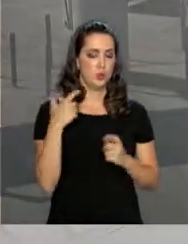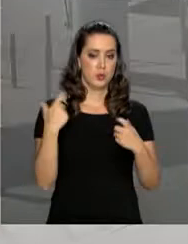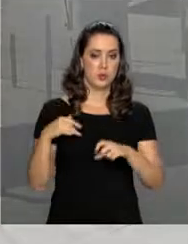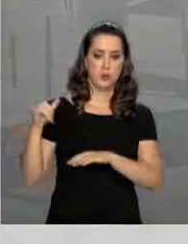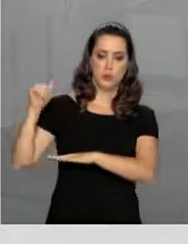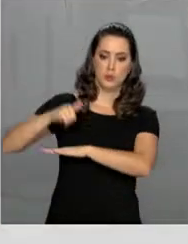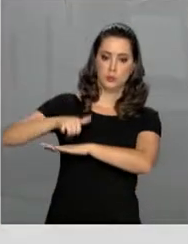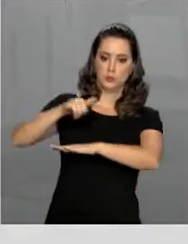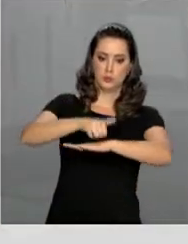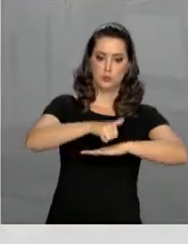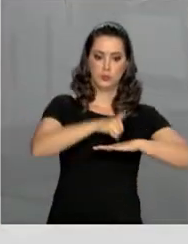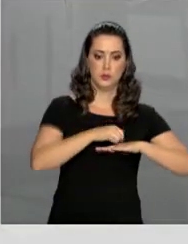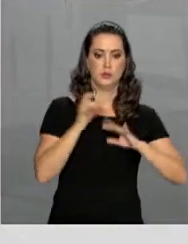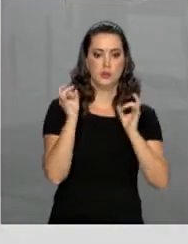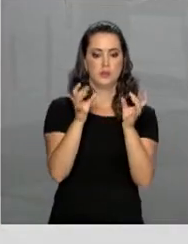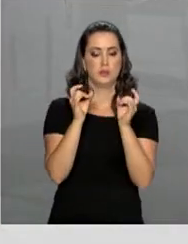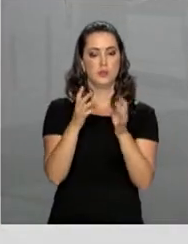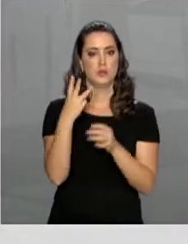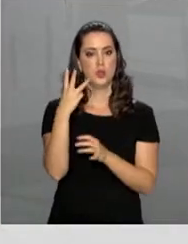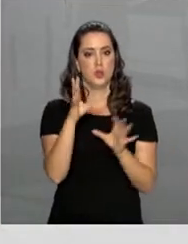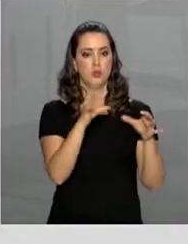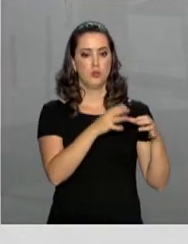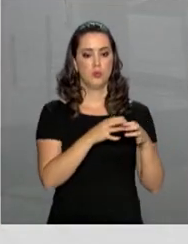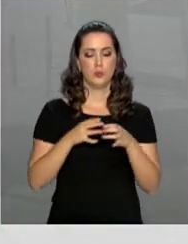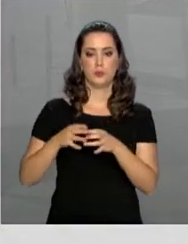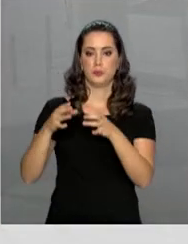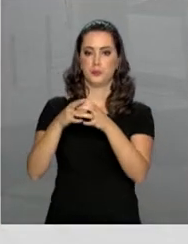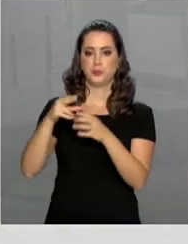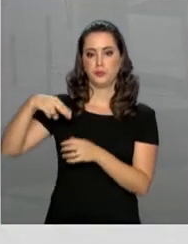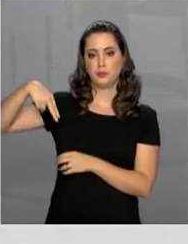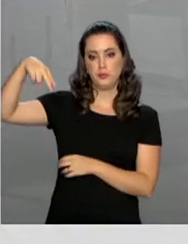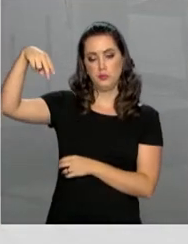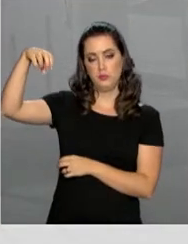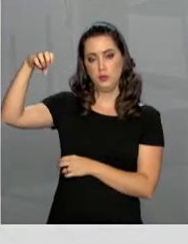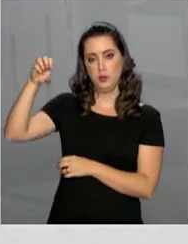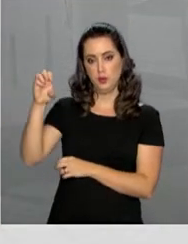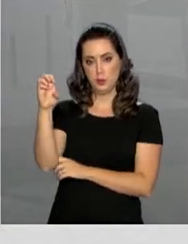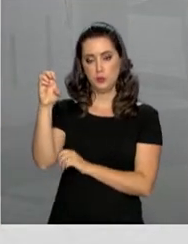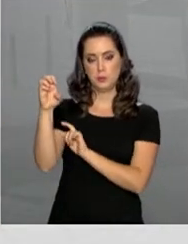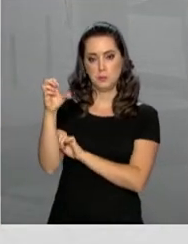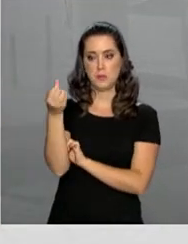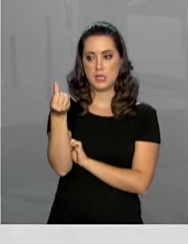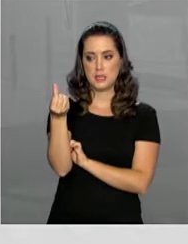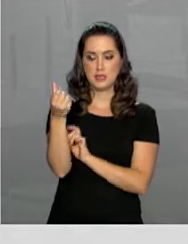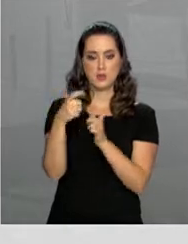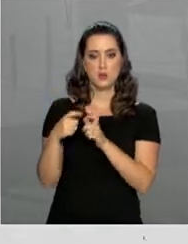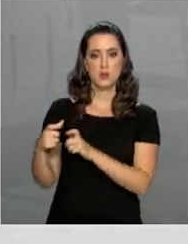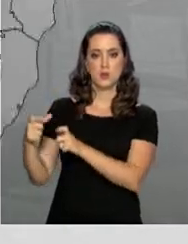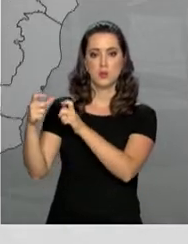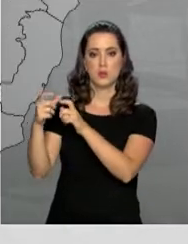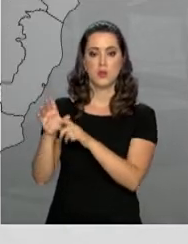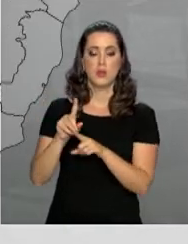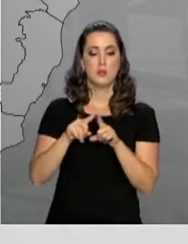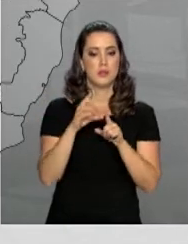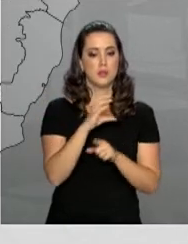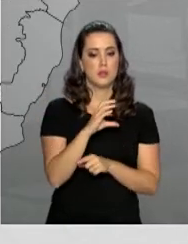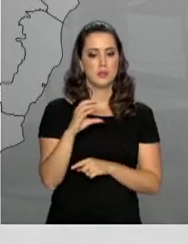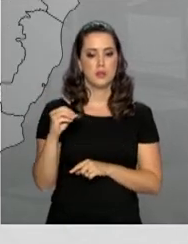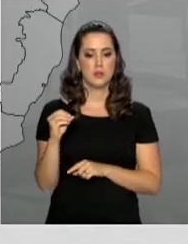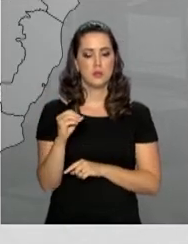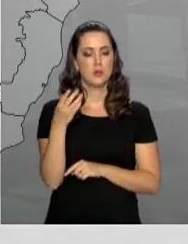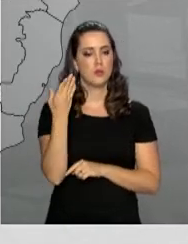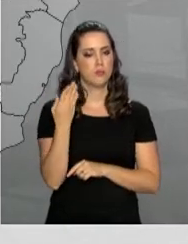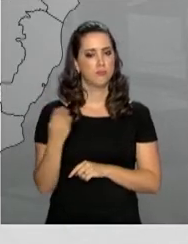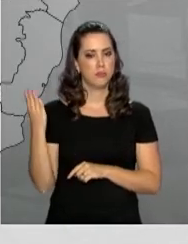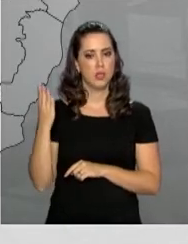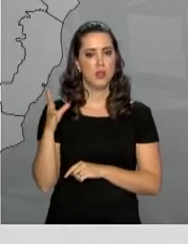aeroportos serão concedidos em 3 blocos. Na região Nordeste, serão 6 terminais. Já para o Centro-Oeste, a